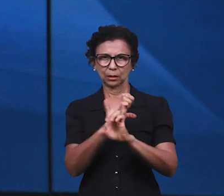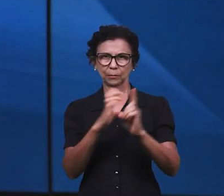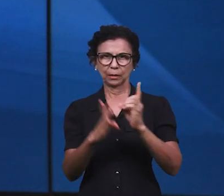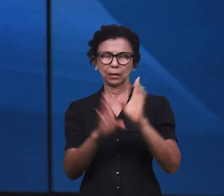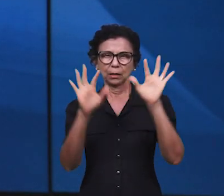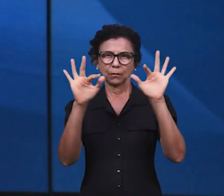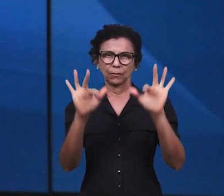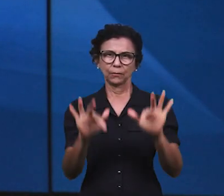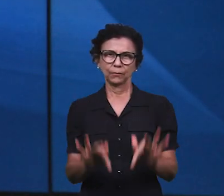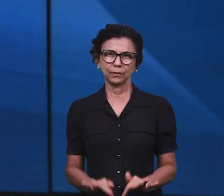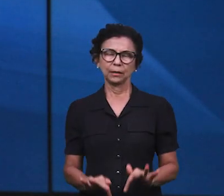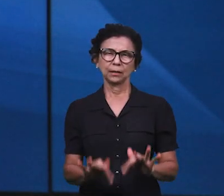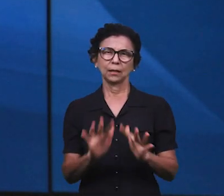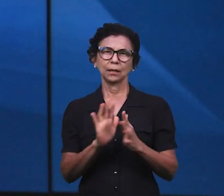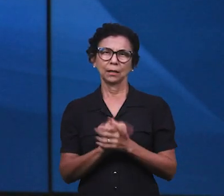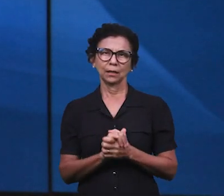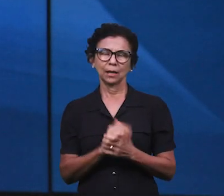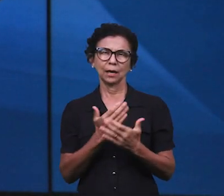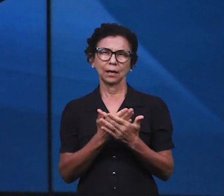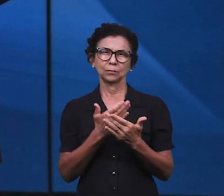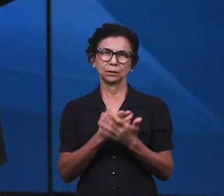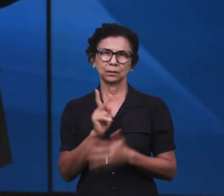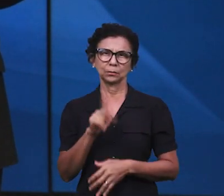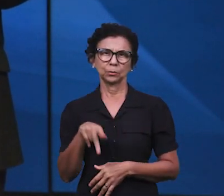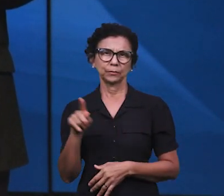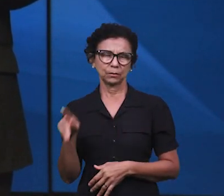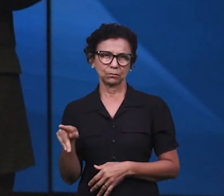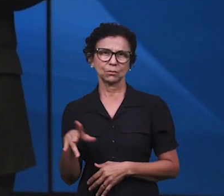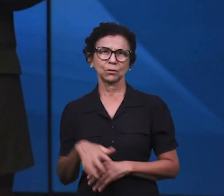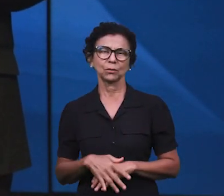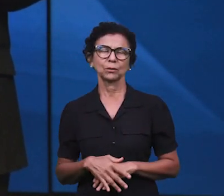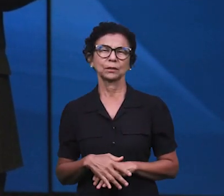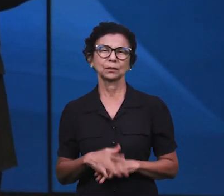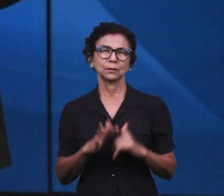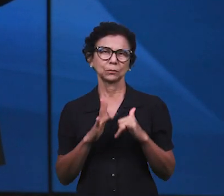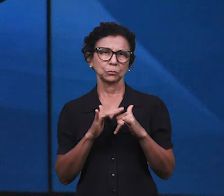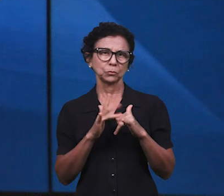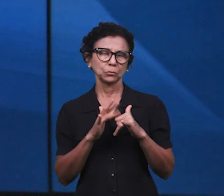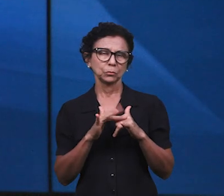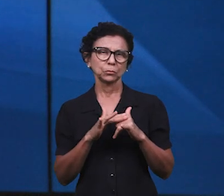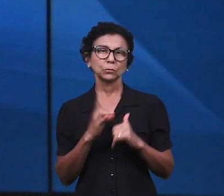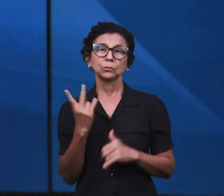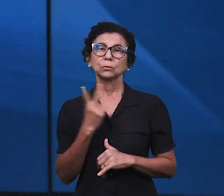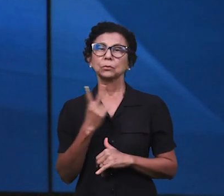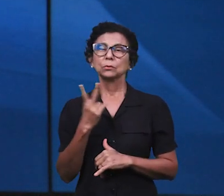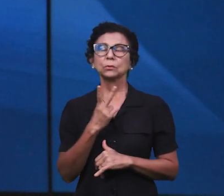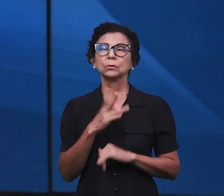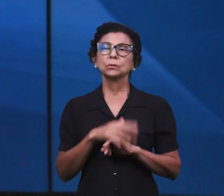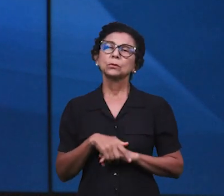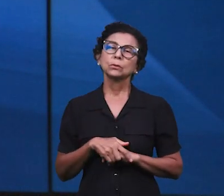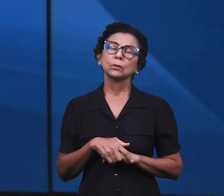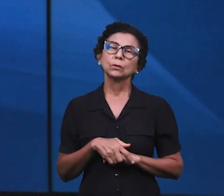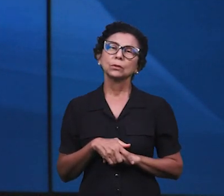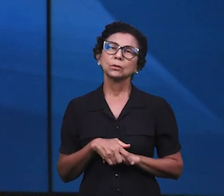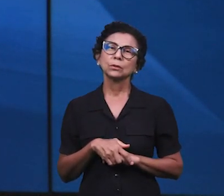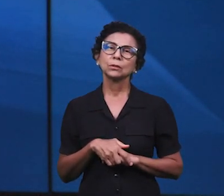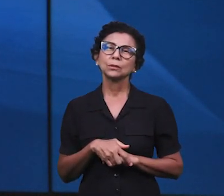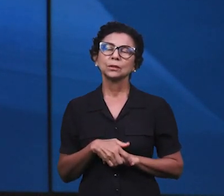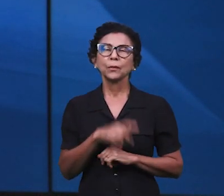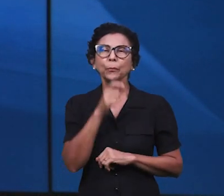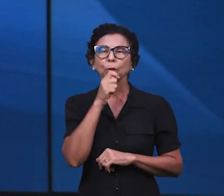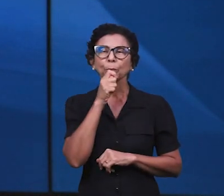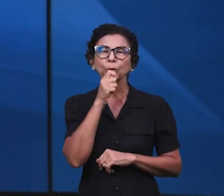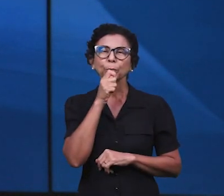bíblica, aquela historinha contada pela irmã ali no final da escola bíblica, pelo YouTube, e os 2 ali tão sensíveis, 2